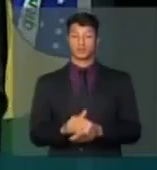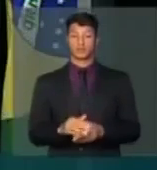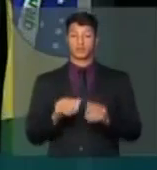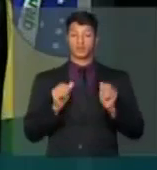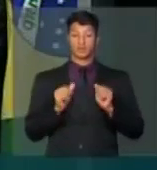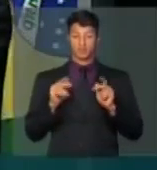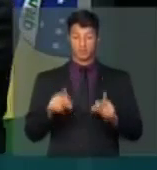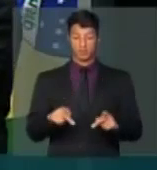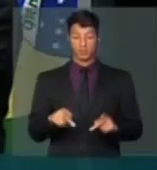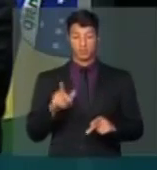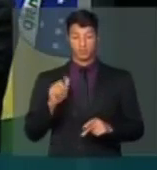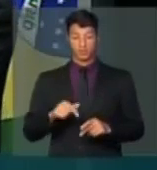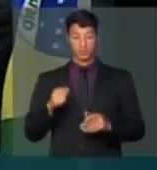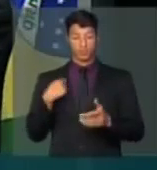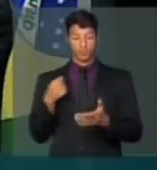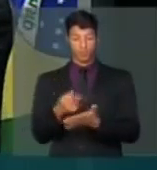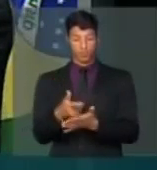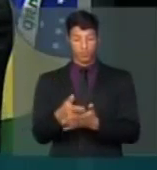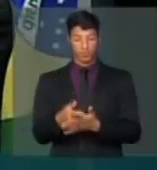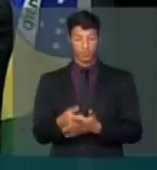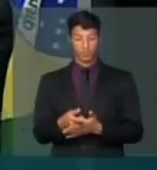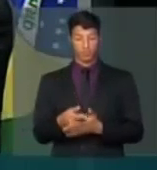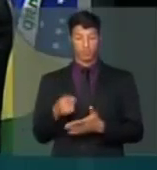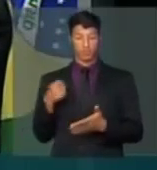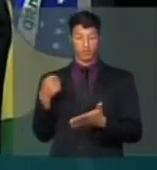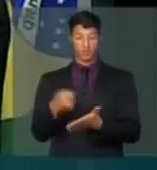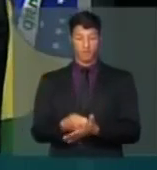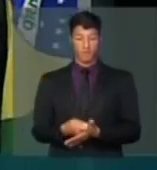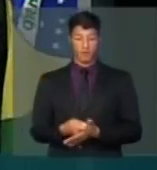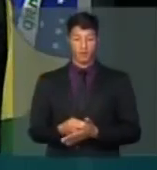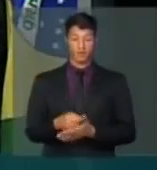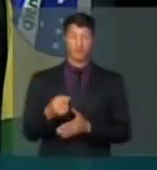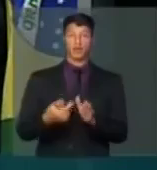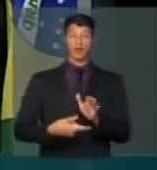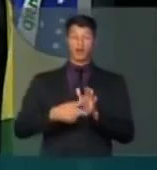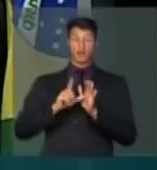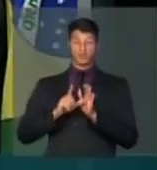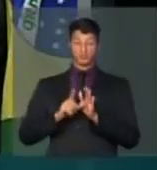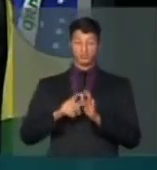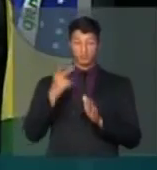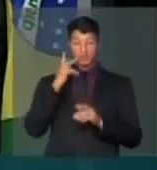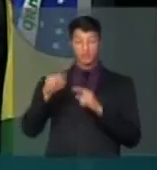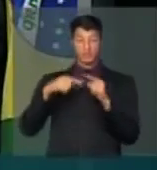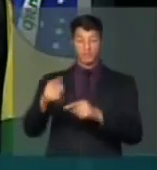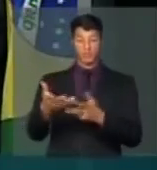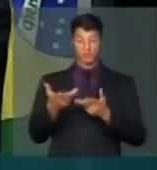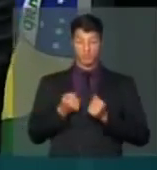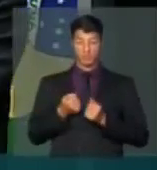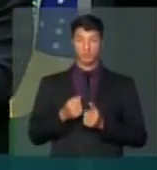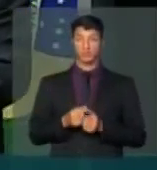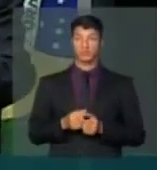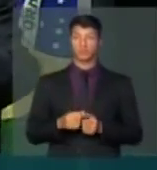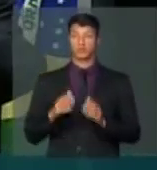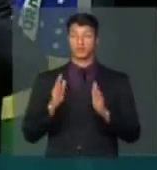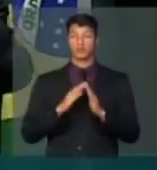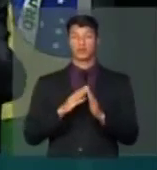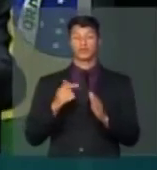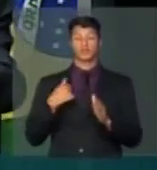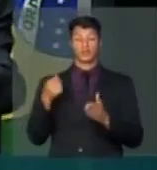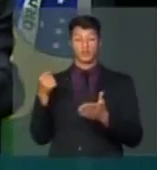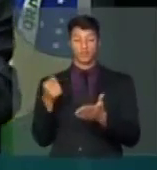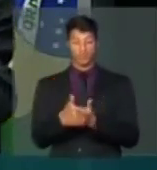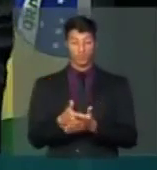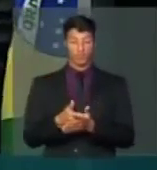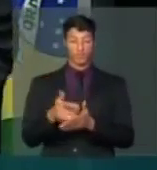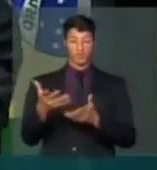A aposentadoria eu compro e pago antes, para depois receber. A casa eu